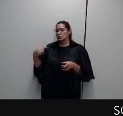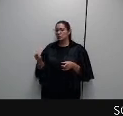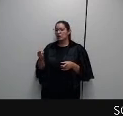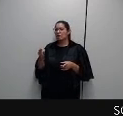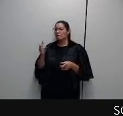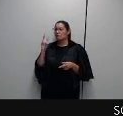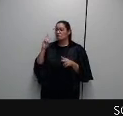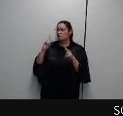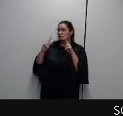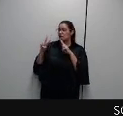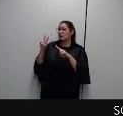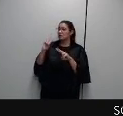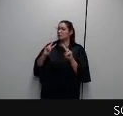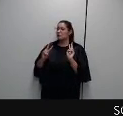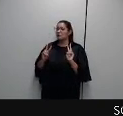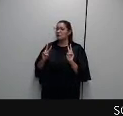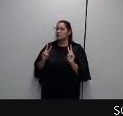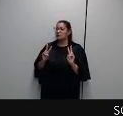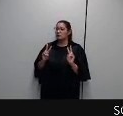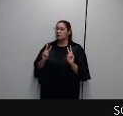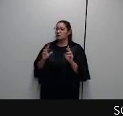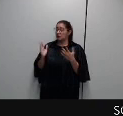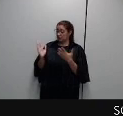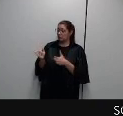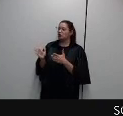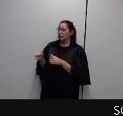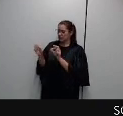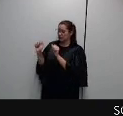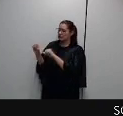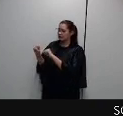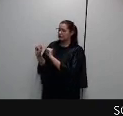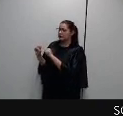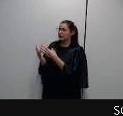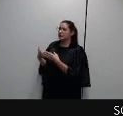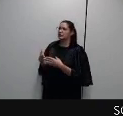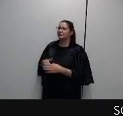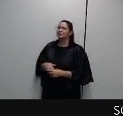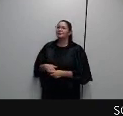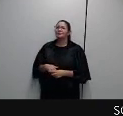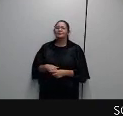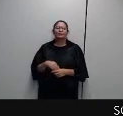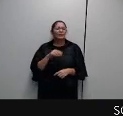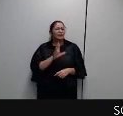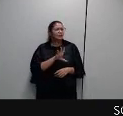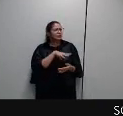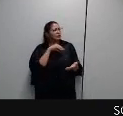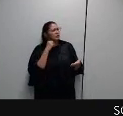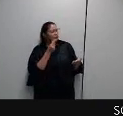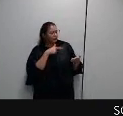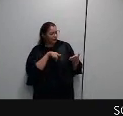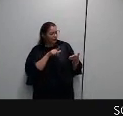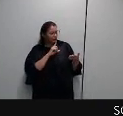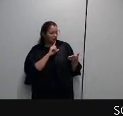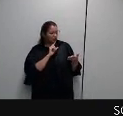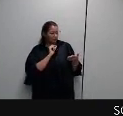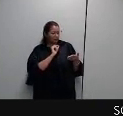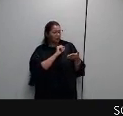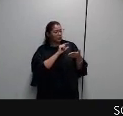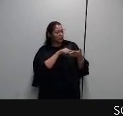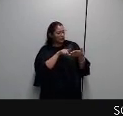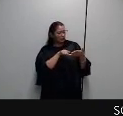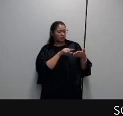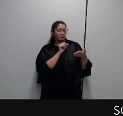E já localizei começa com a tentando aqui Salvo engano está dito atentando para o